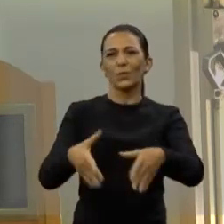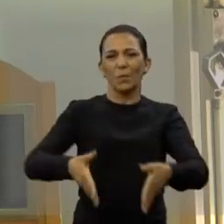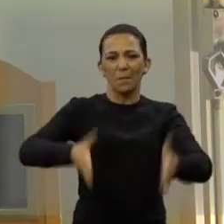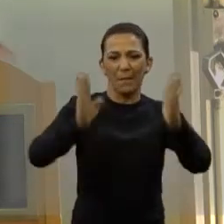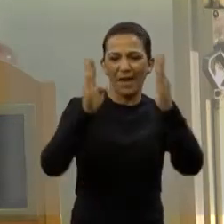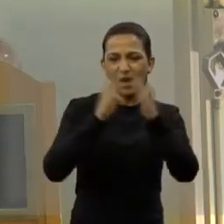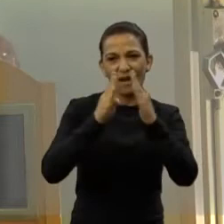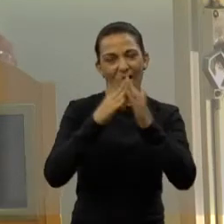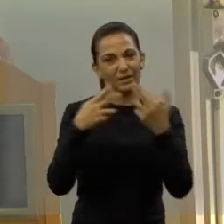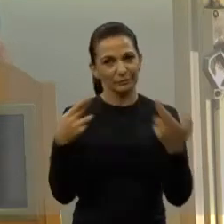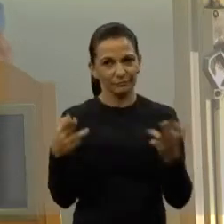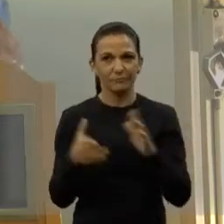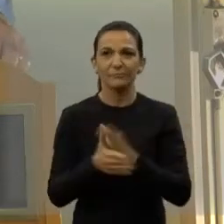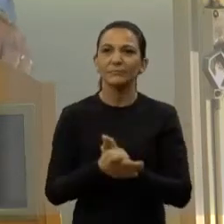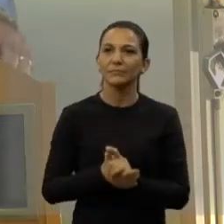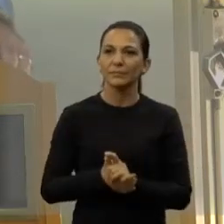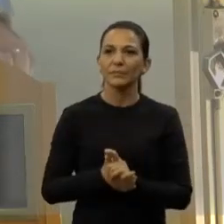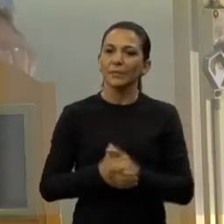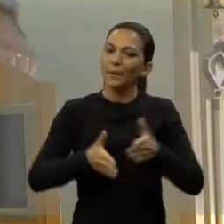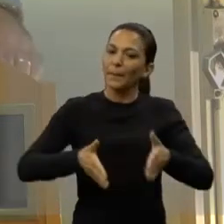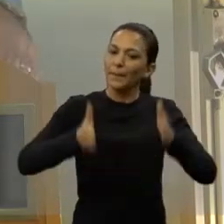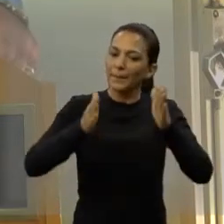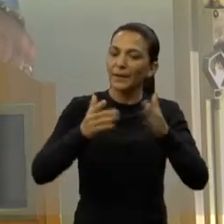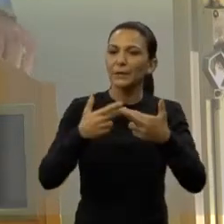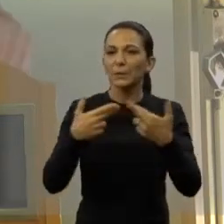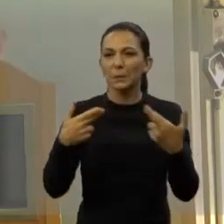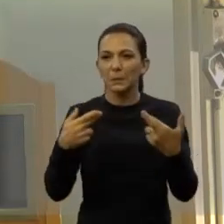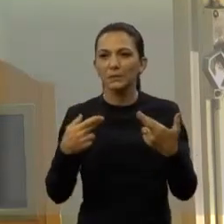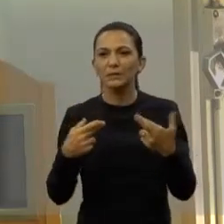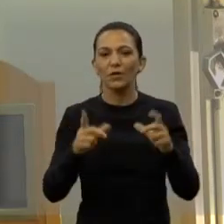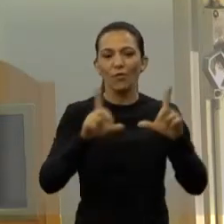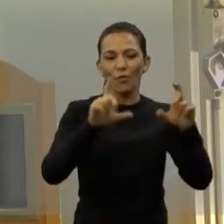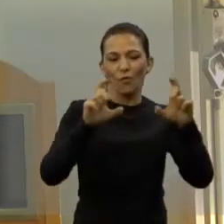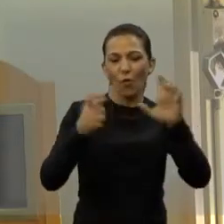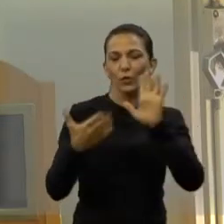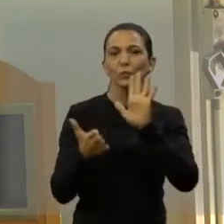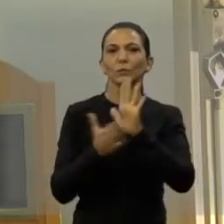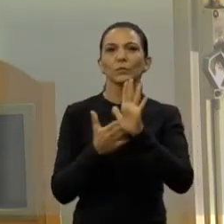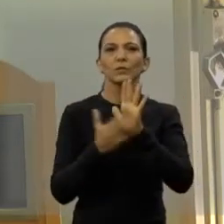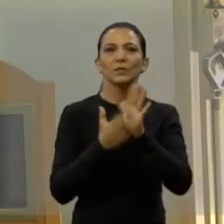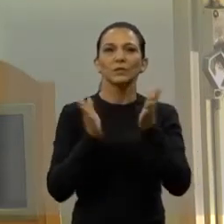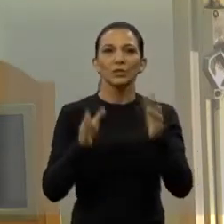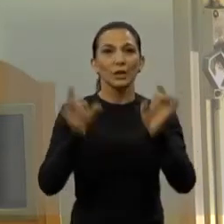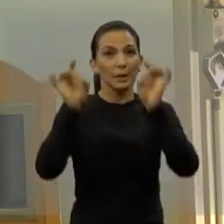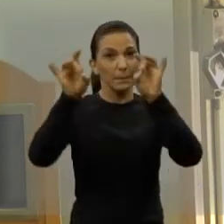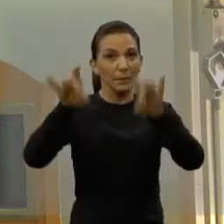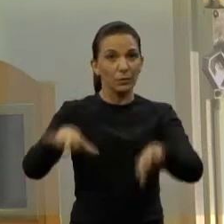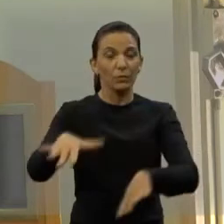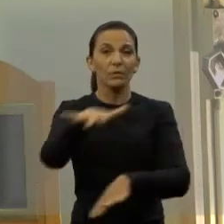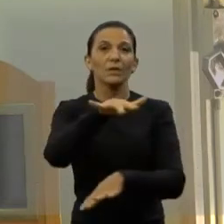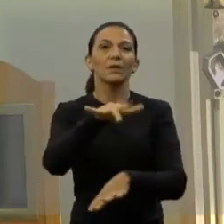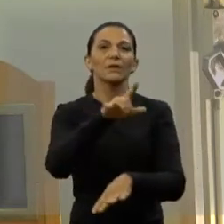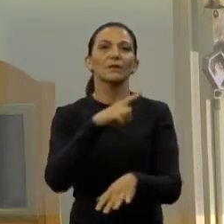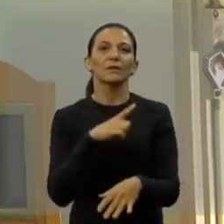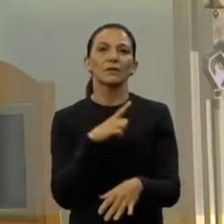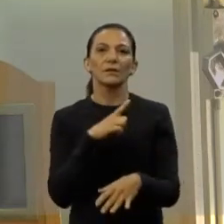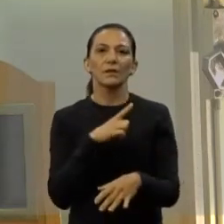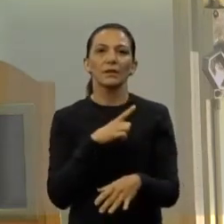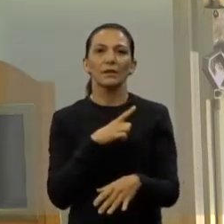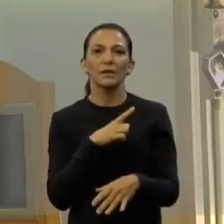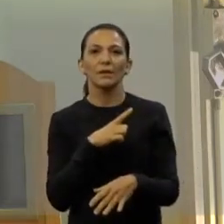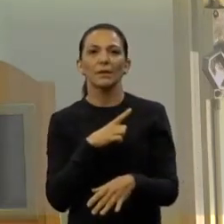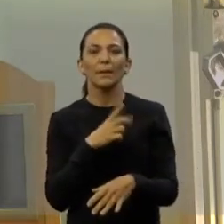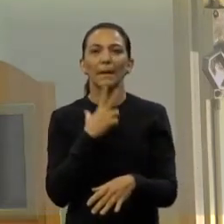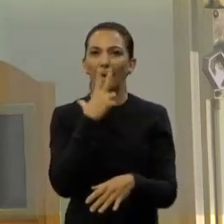várias ações sobre a situação que está aquele prédio. Já passei várias fotos daquele prédio aqui, do abandono dele. Achei não